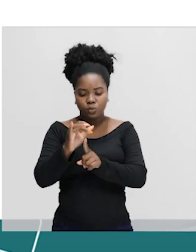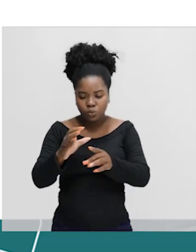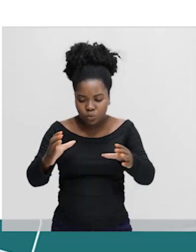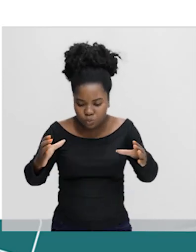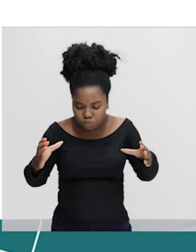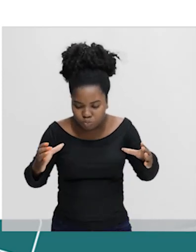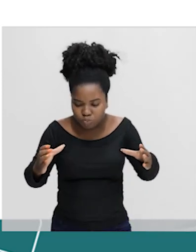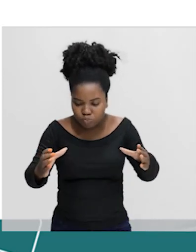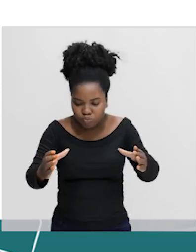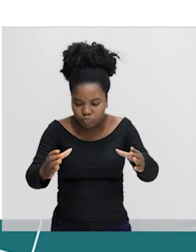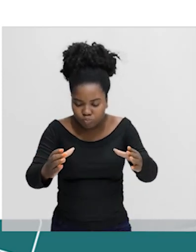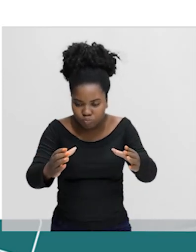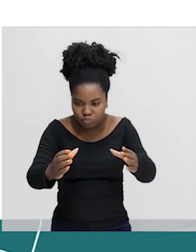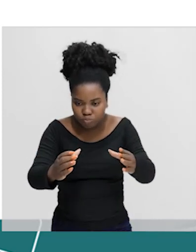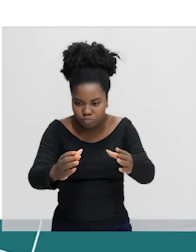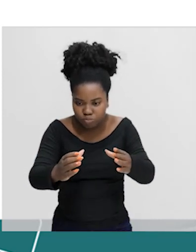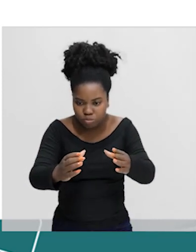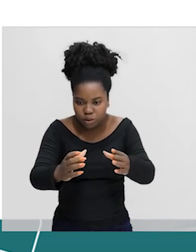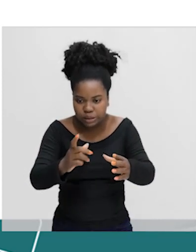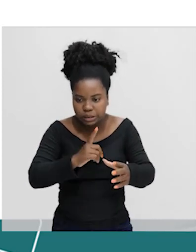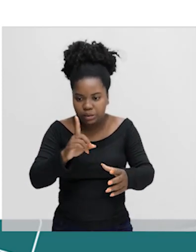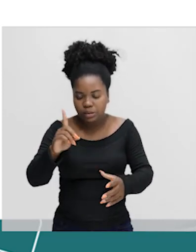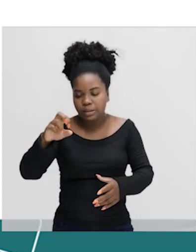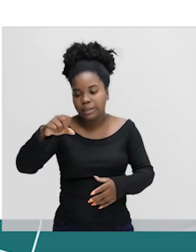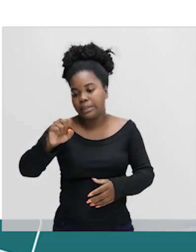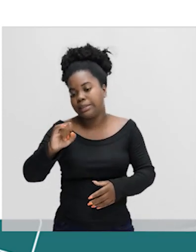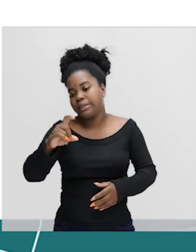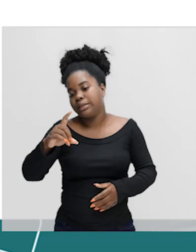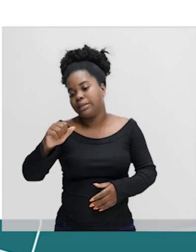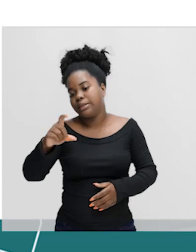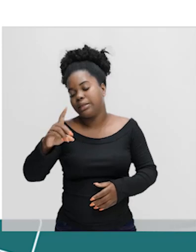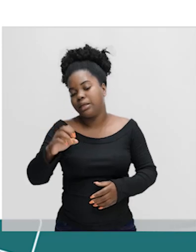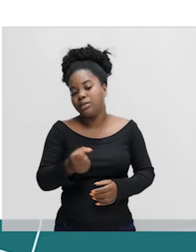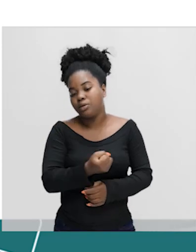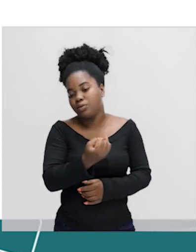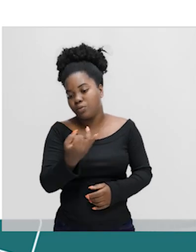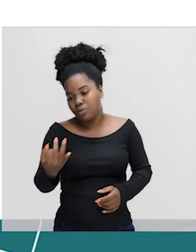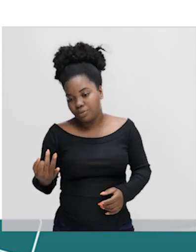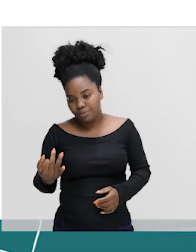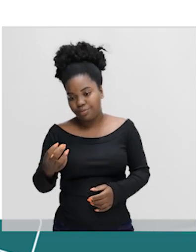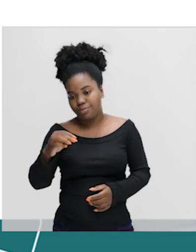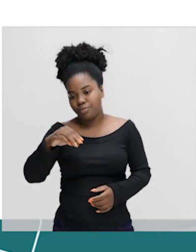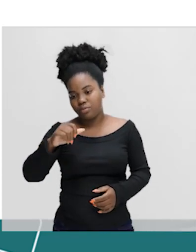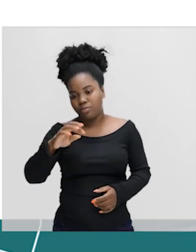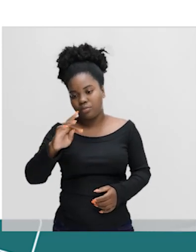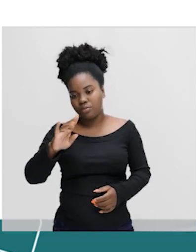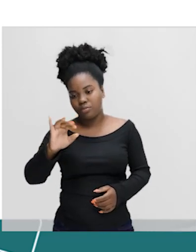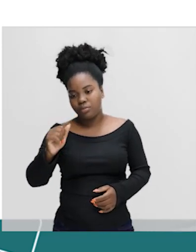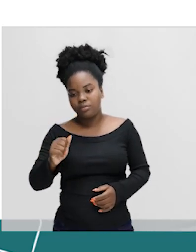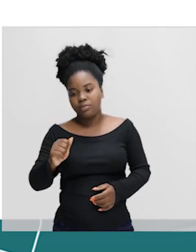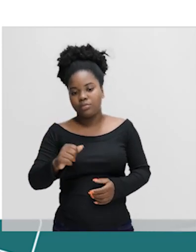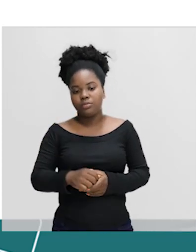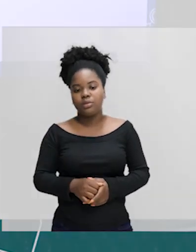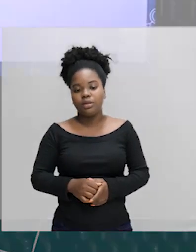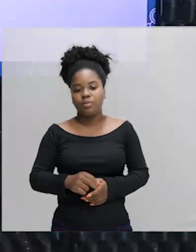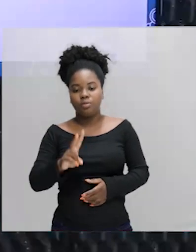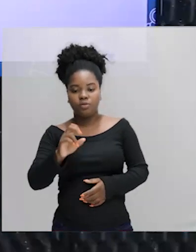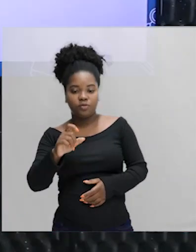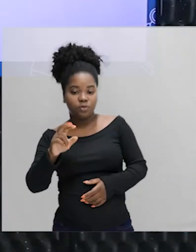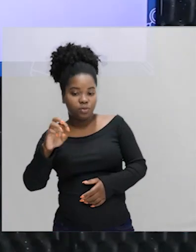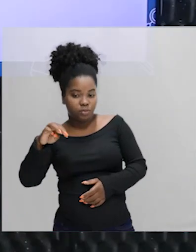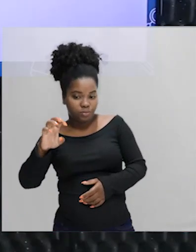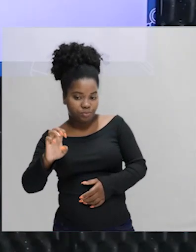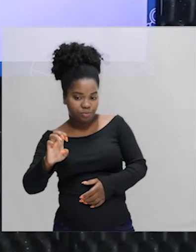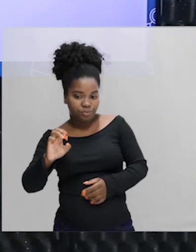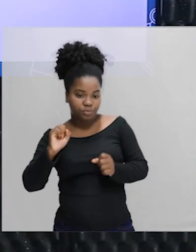aglomerado ao aumento da densidade. Lembrando que densidade, né, é a quantidade de matérias por um espaço, por um volume. Tá,